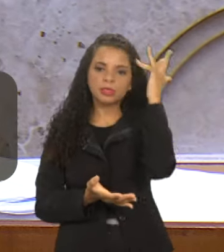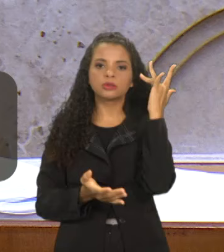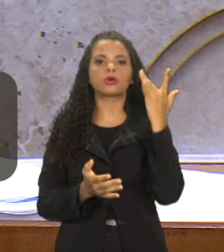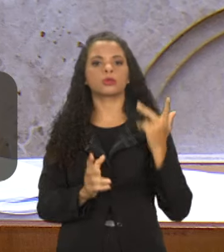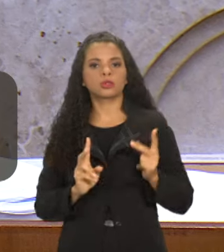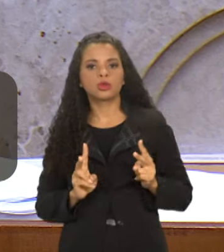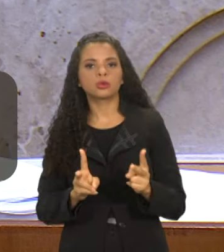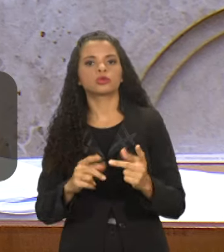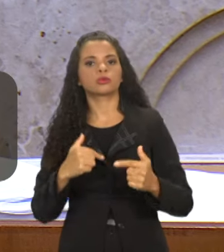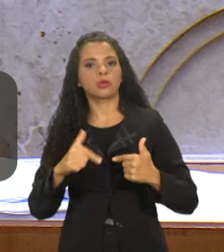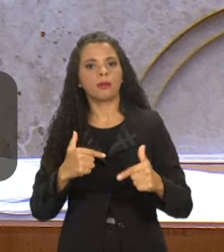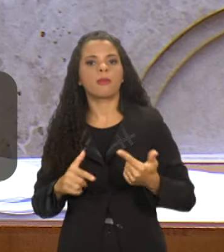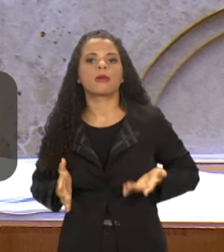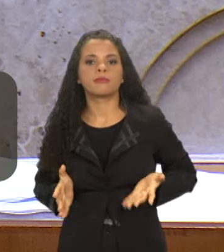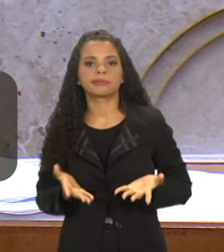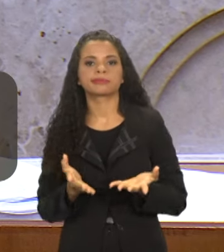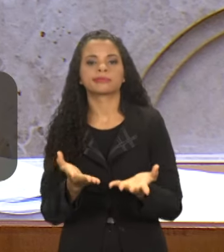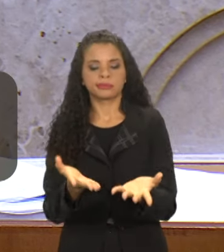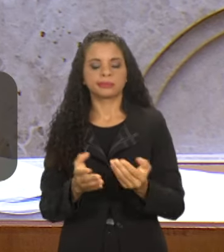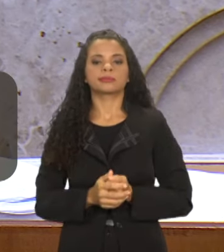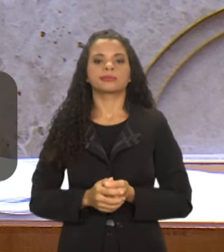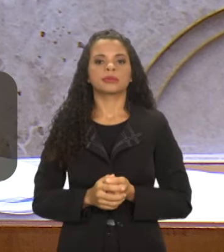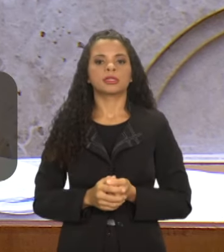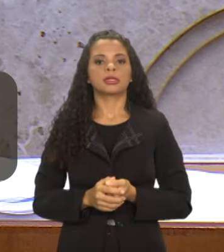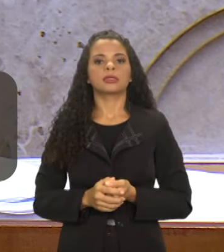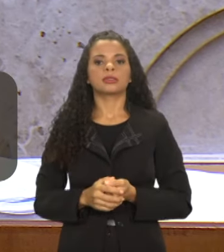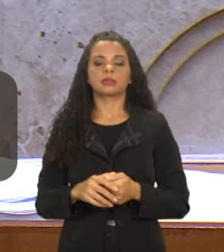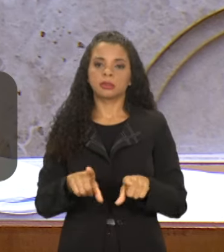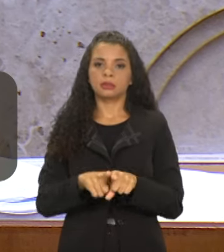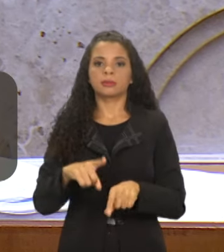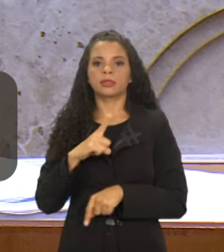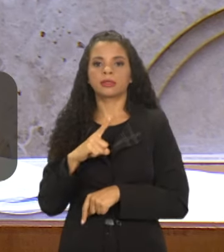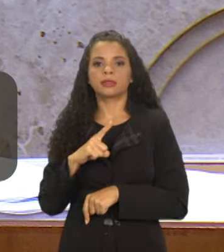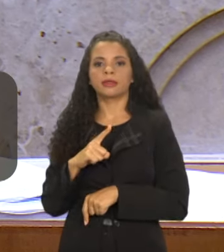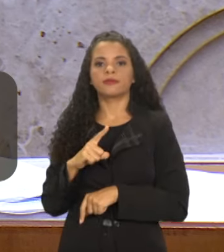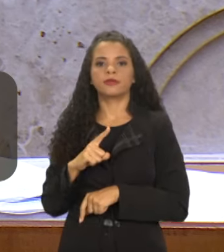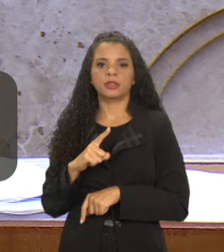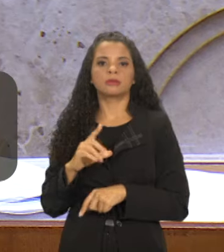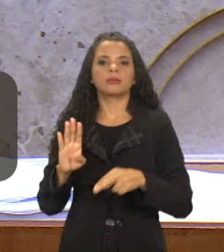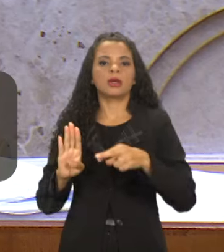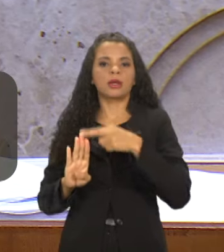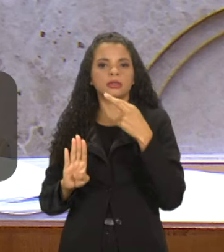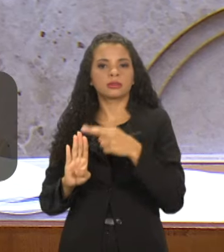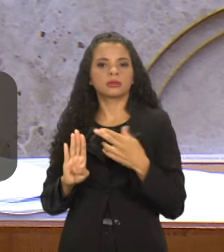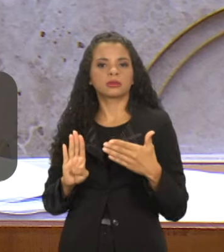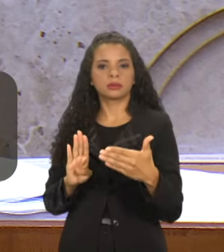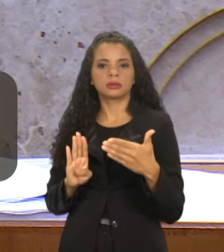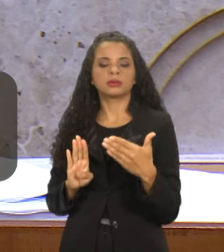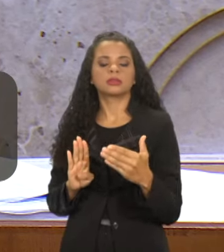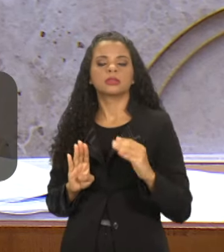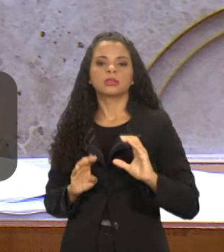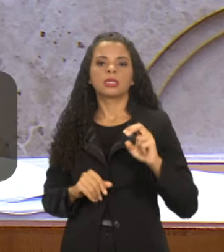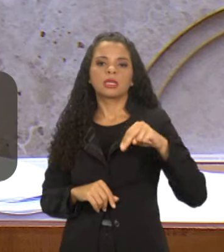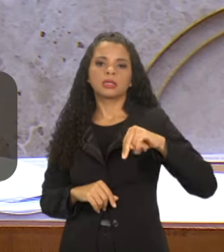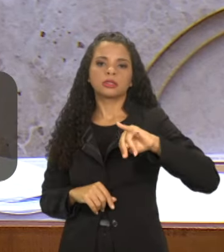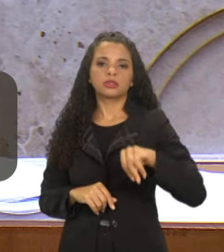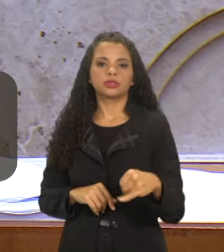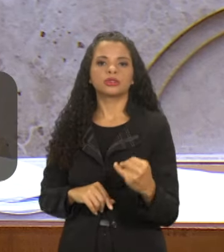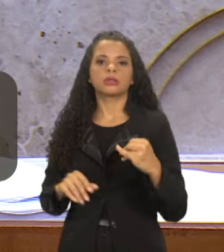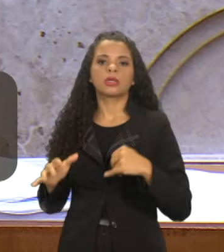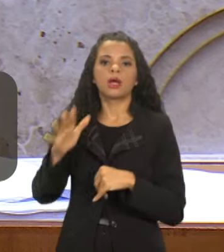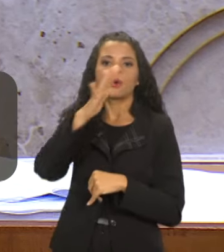Aliás, por falar em continuidade, nós fizemos uma resolução recente do CNJ, universalizando para todos os tribunais o modelo